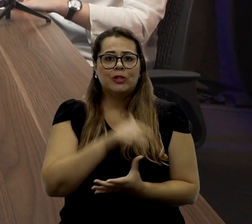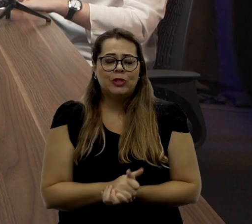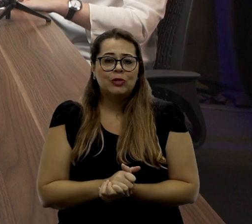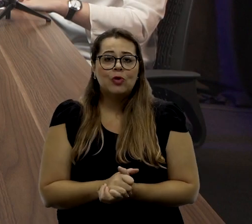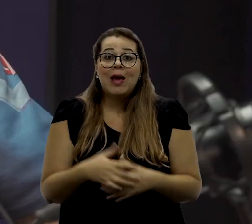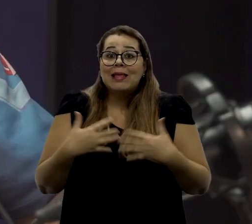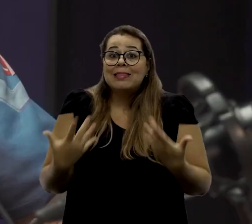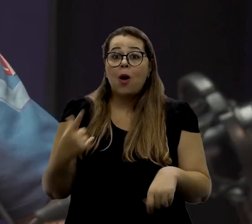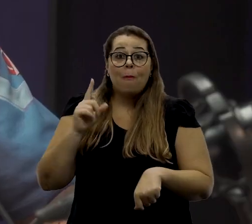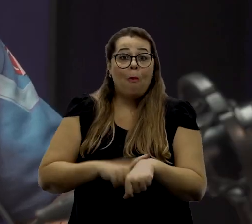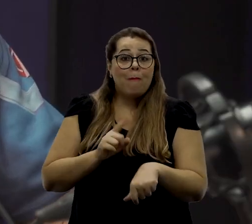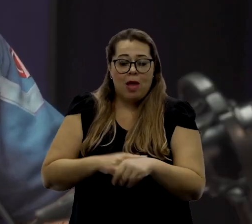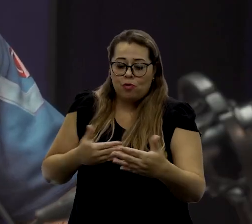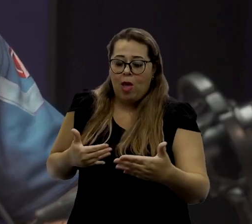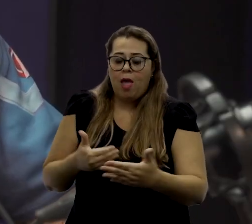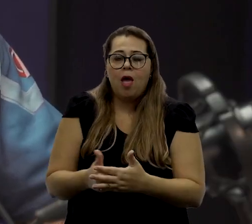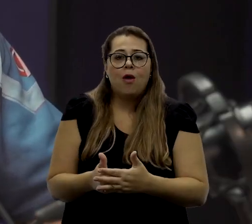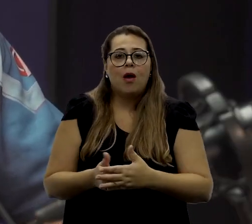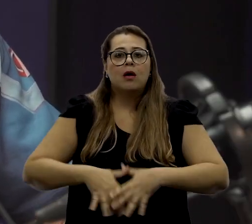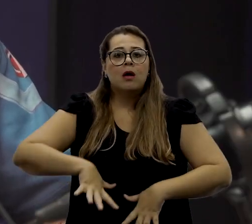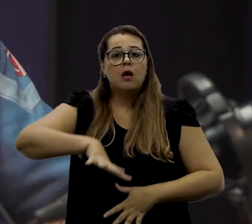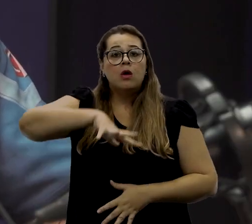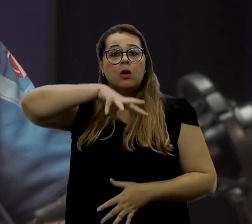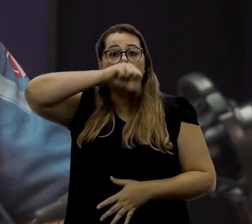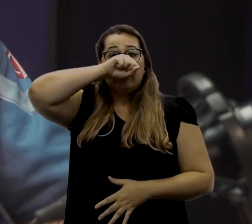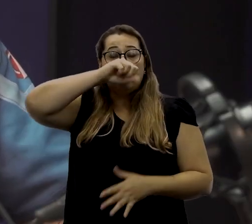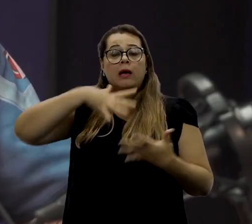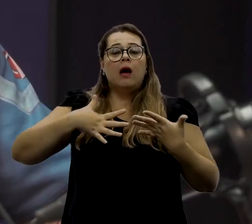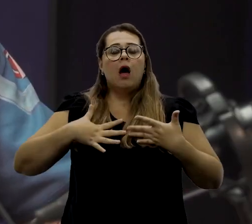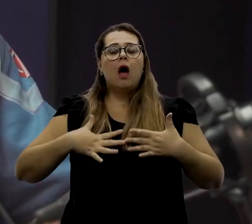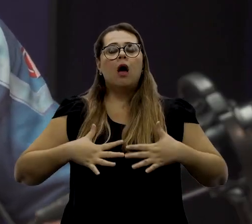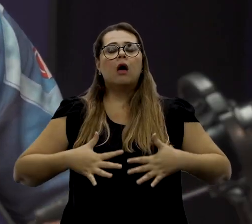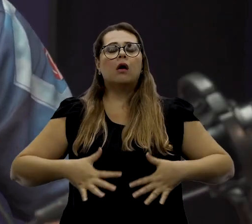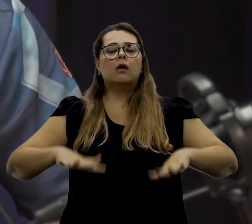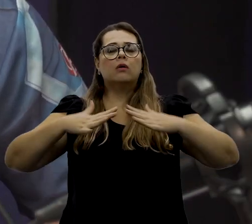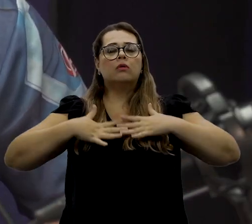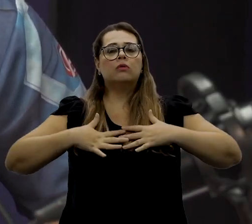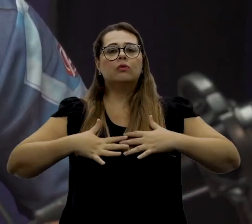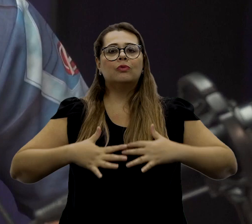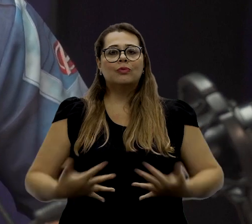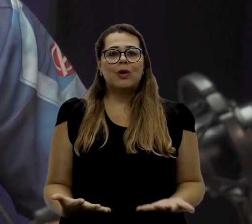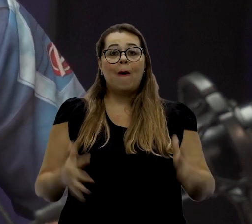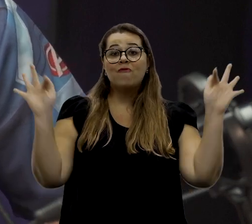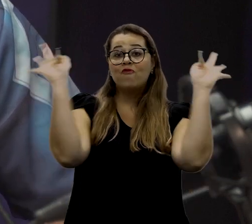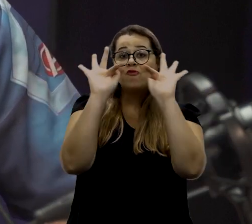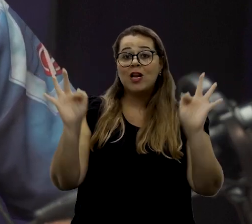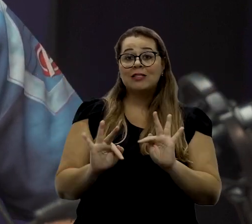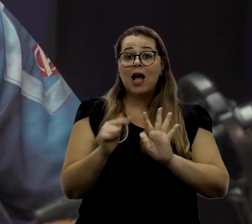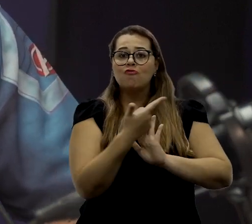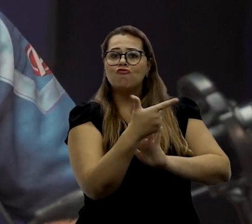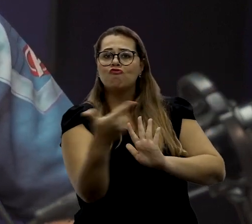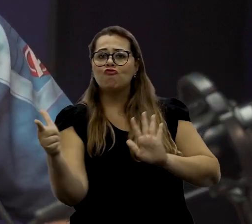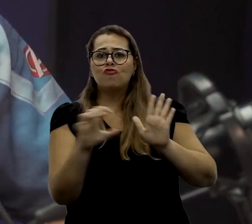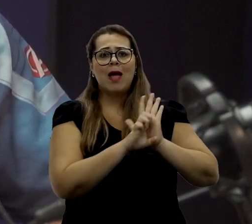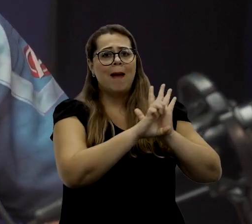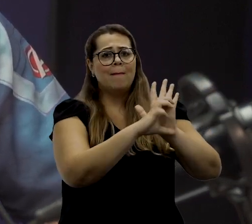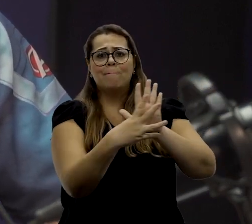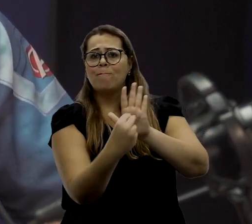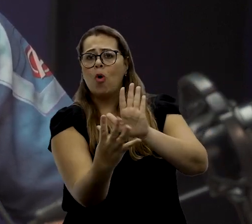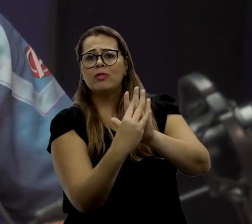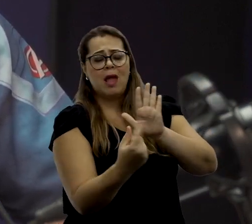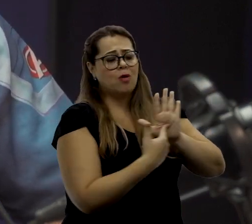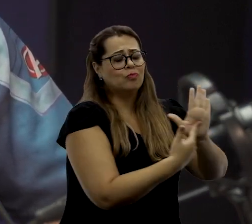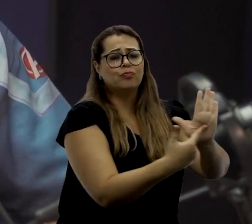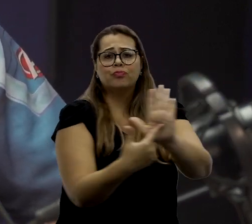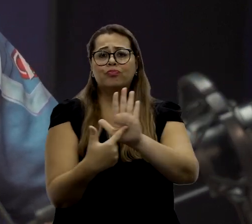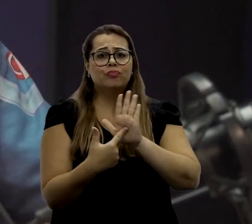e dizer claramente aquilo que ela falou. Felicidade não tem um modelo certo para cada um. Sucesso, cada um